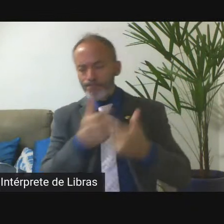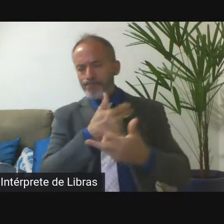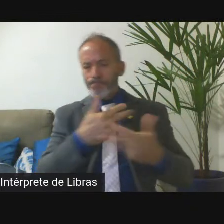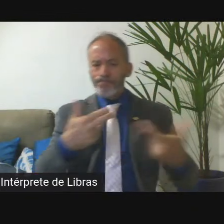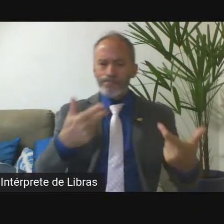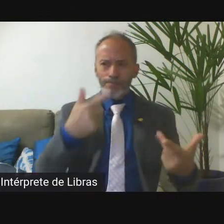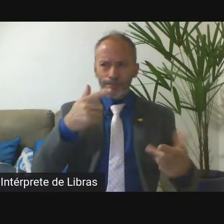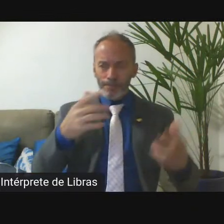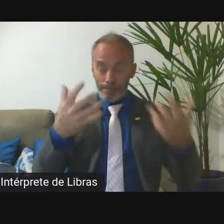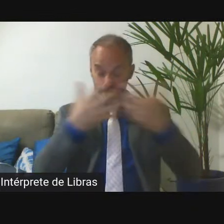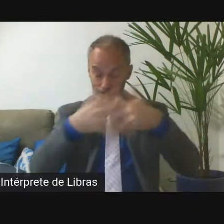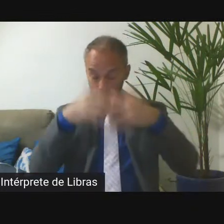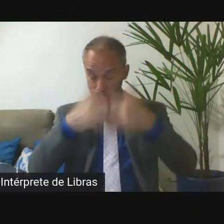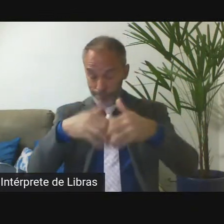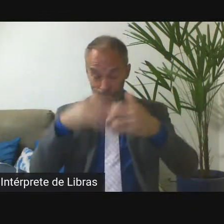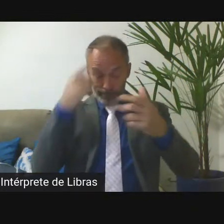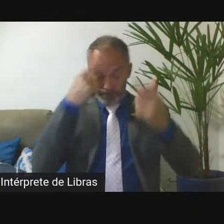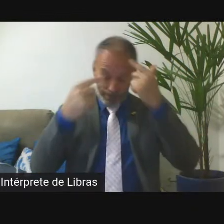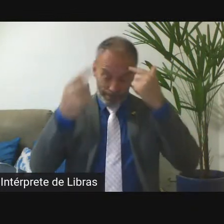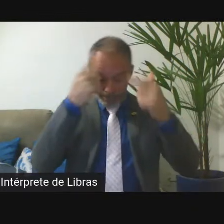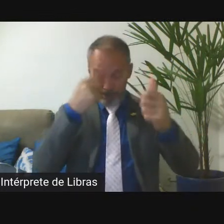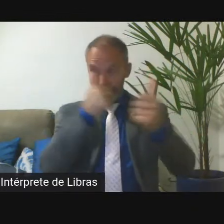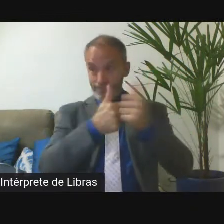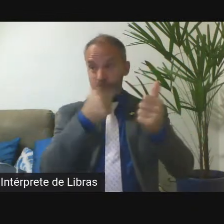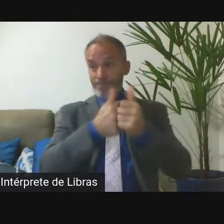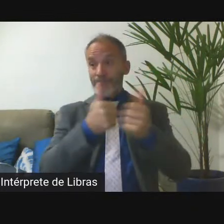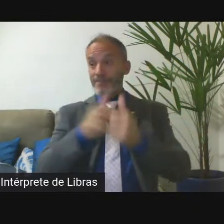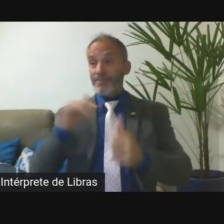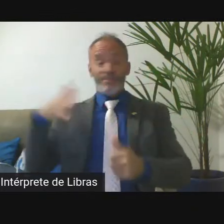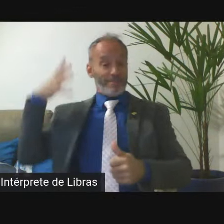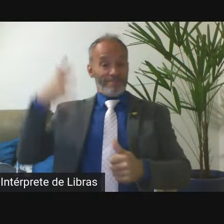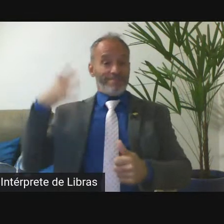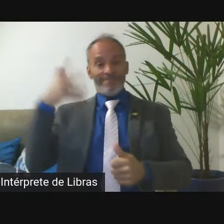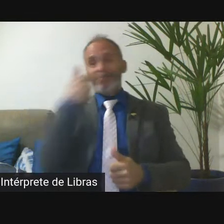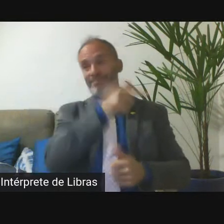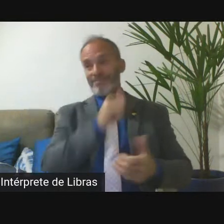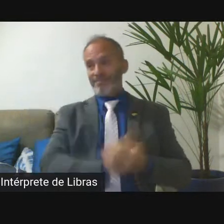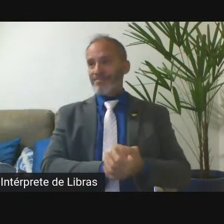pesadelos da engenharia, como falou, né, a oradora da turma.